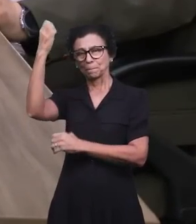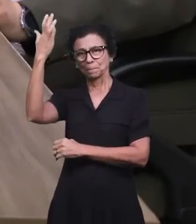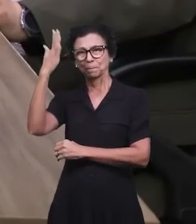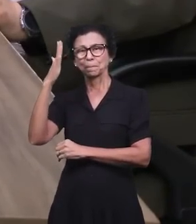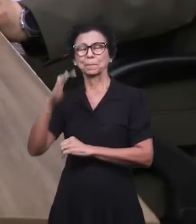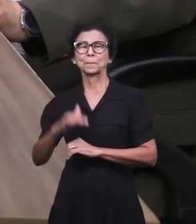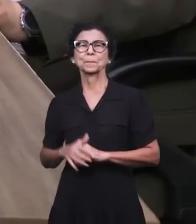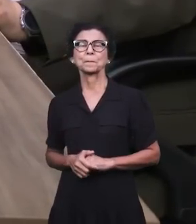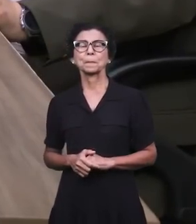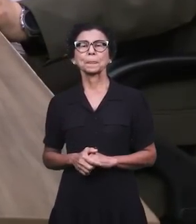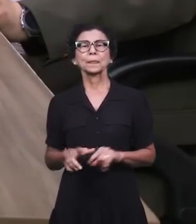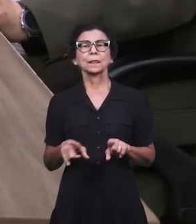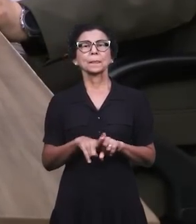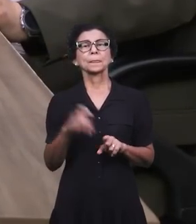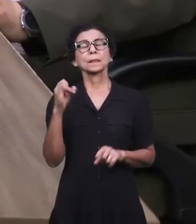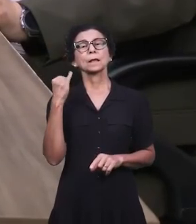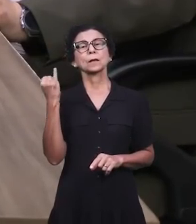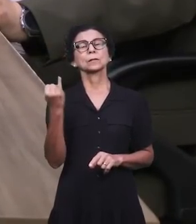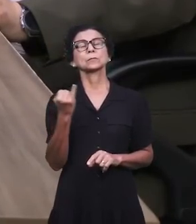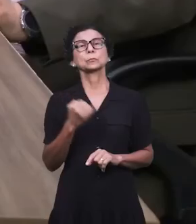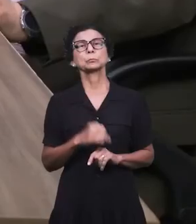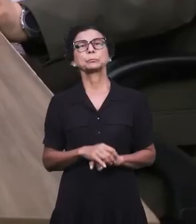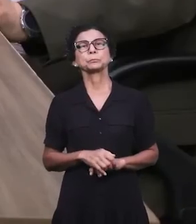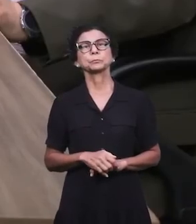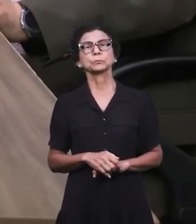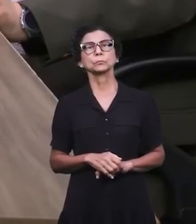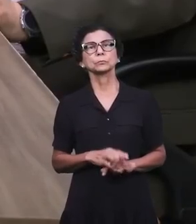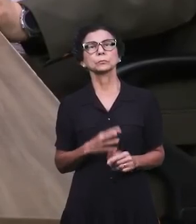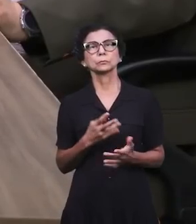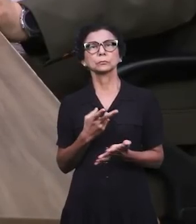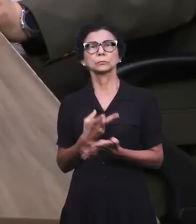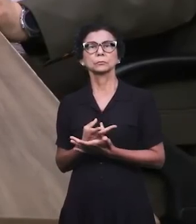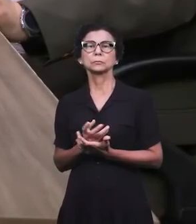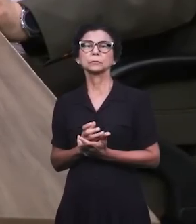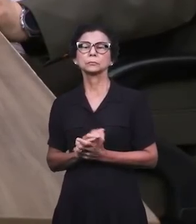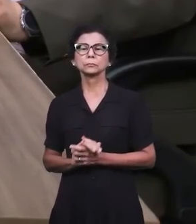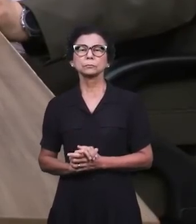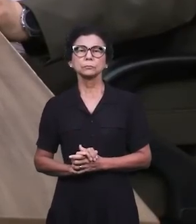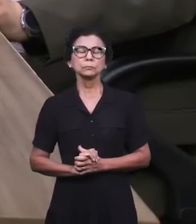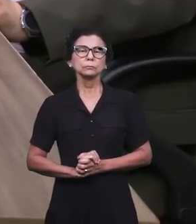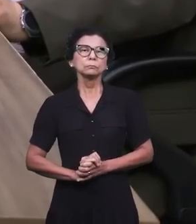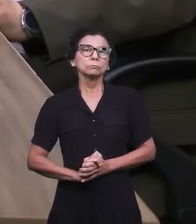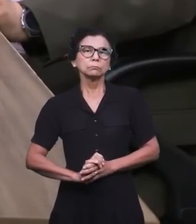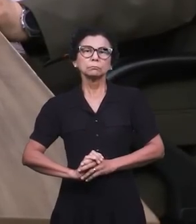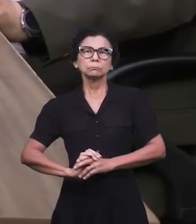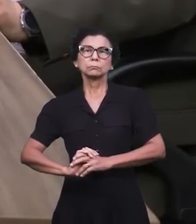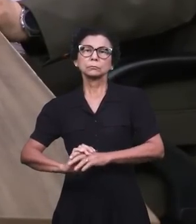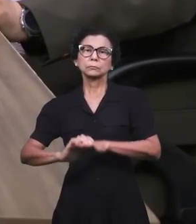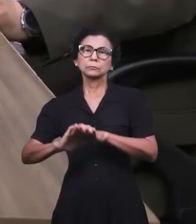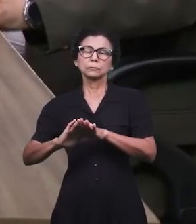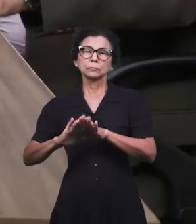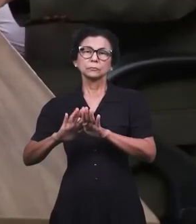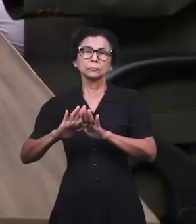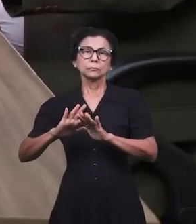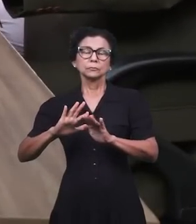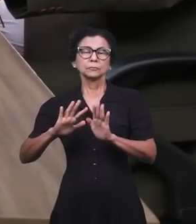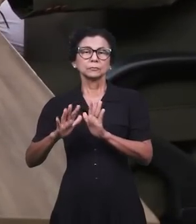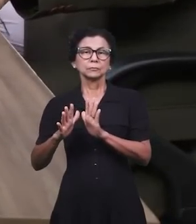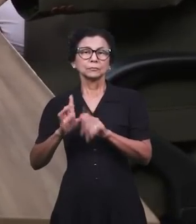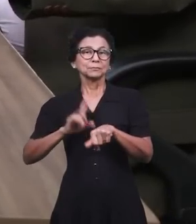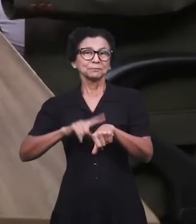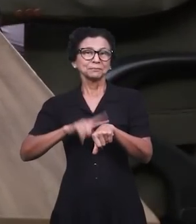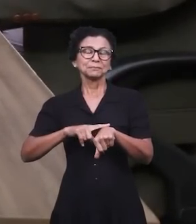pastores comentaram que isso decorre do tempo gradual, né? Então, até o pastor